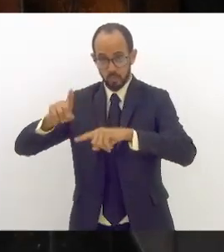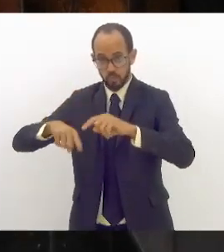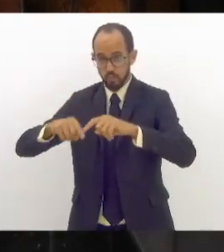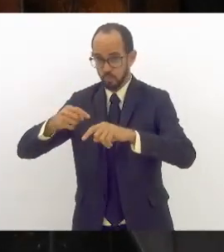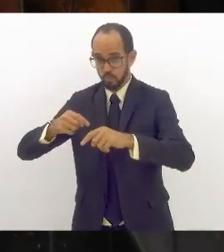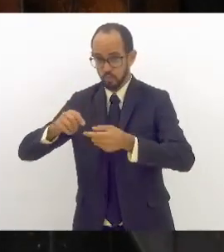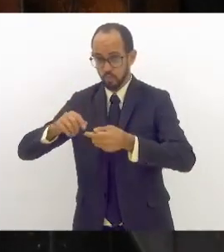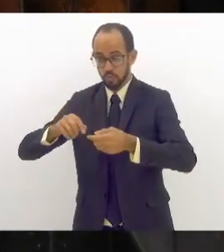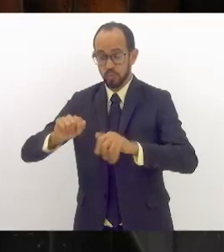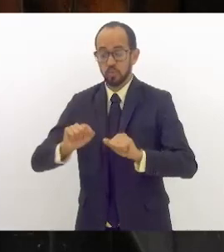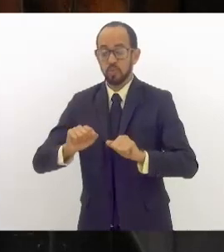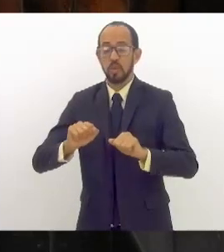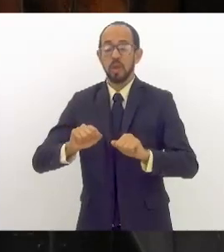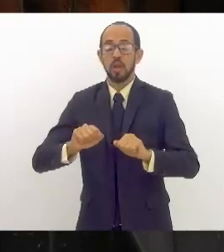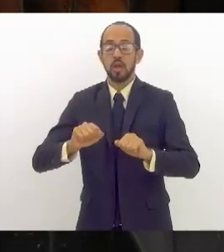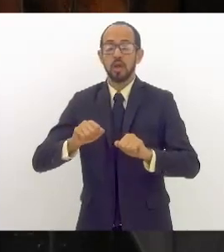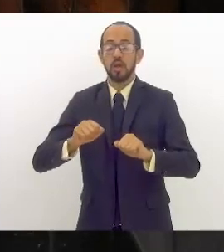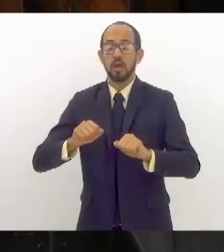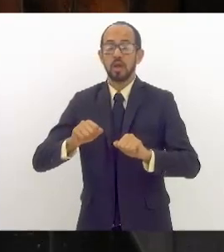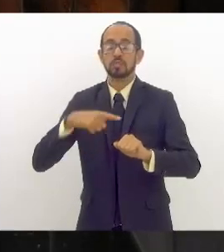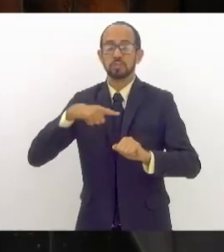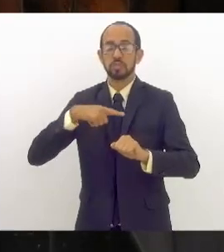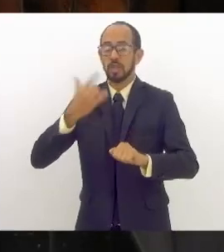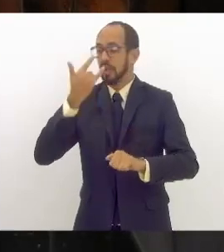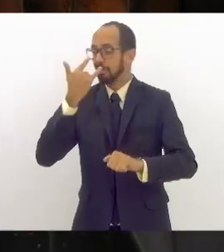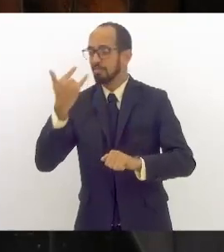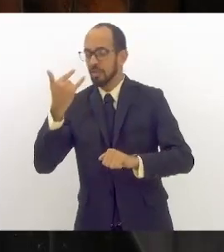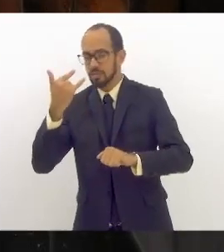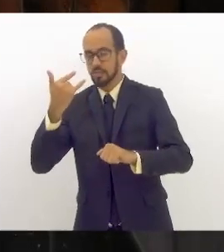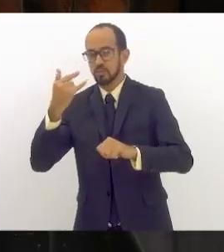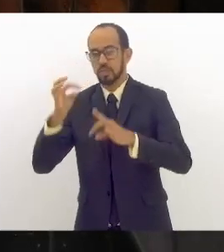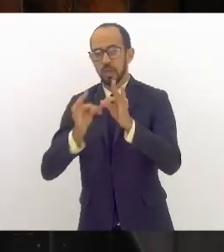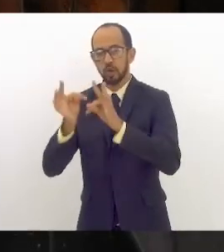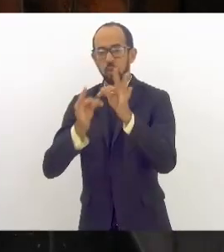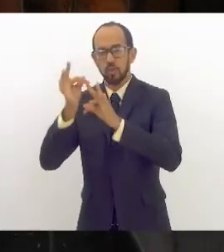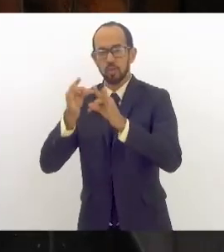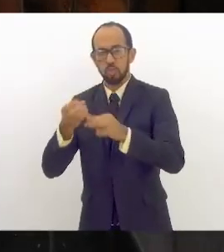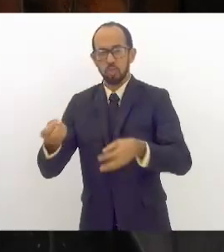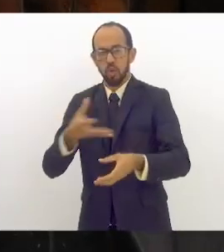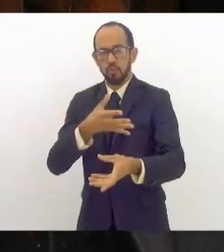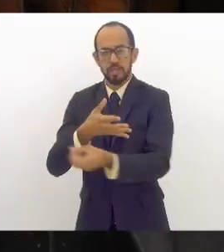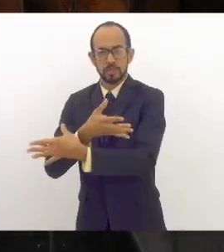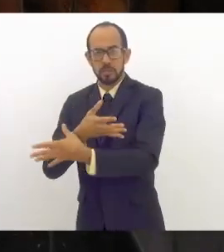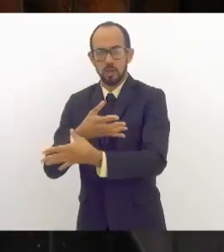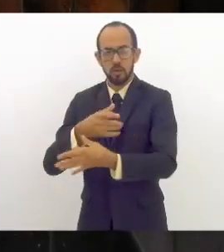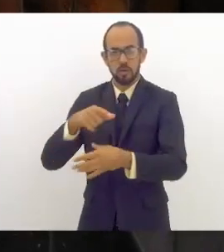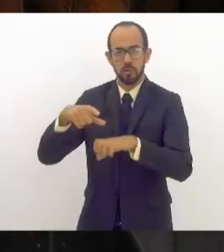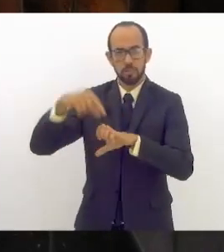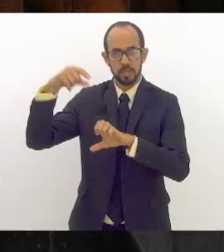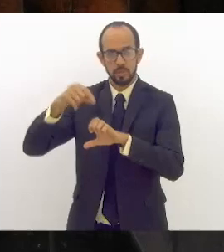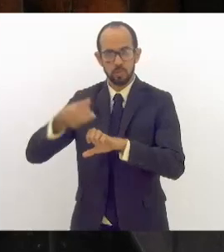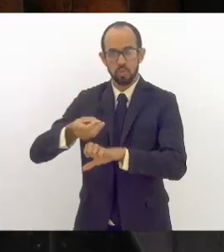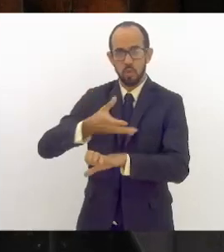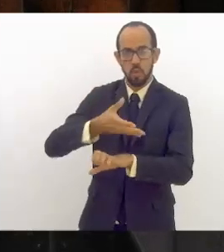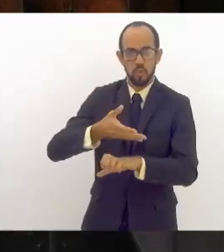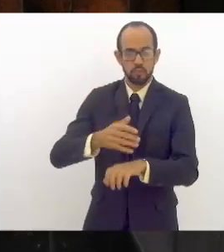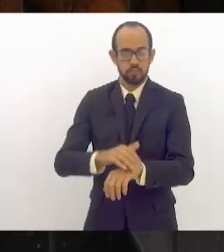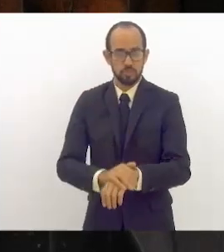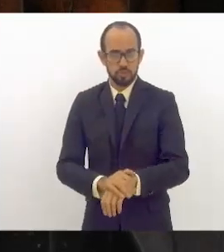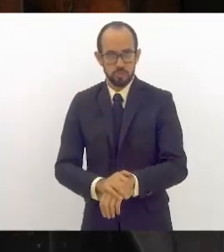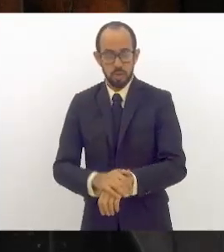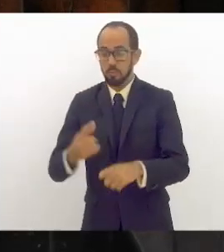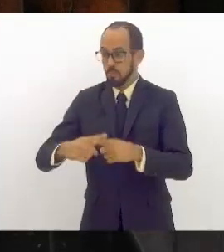atrair com tecnologia inovação empreendedorismo isso não é à toa é porque